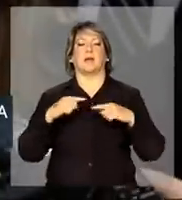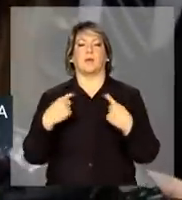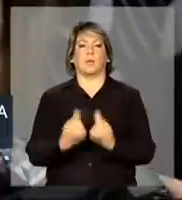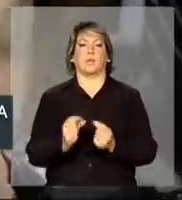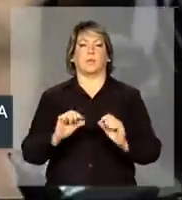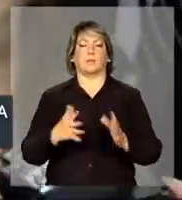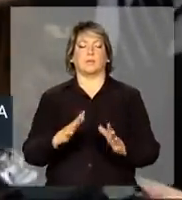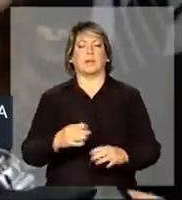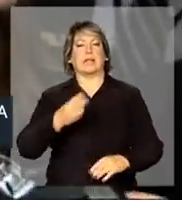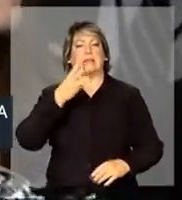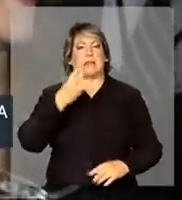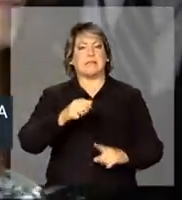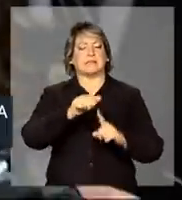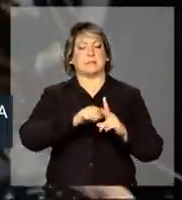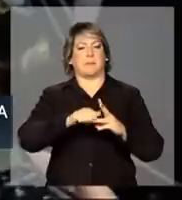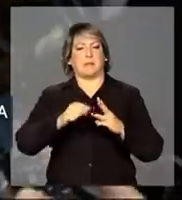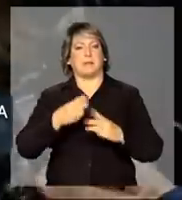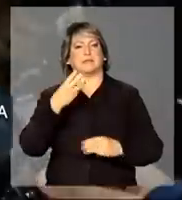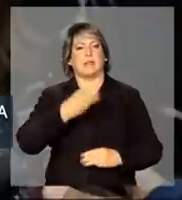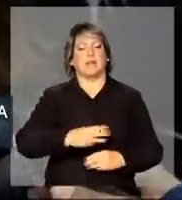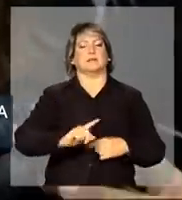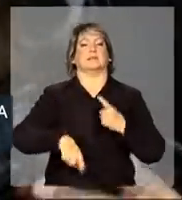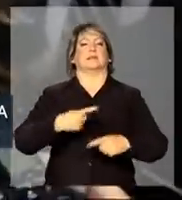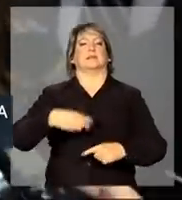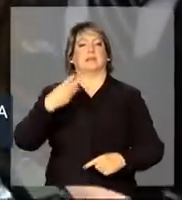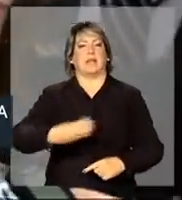de 3 em 3 meses nós temos feito.